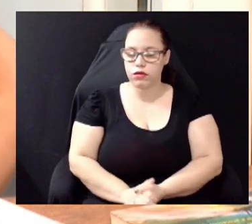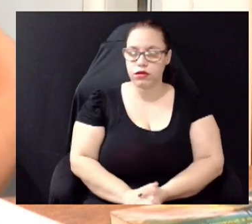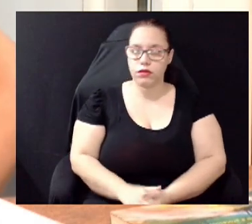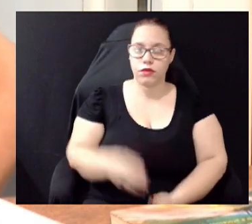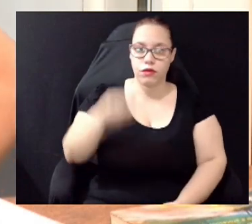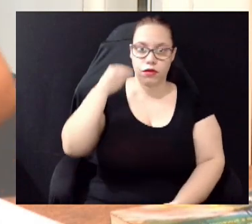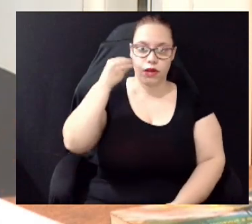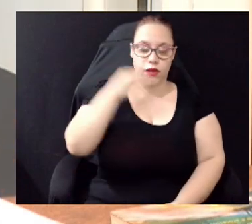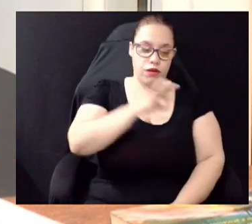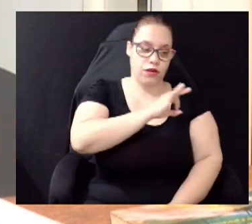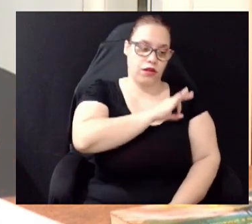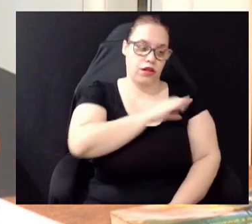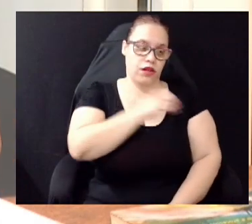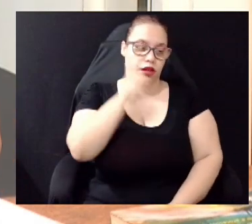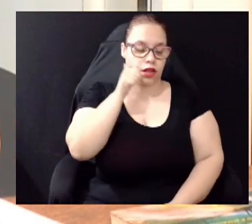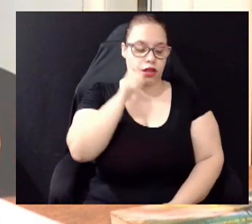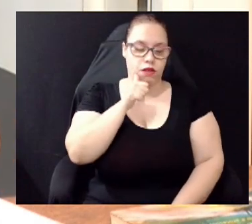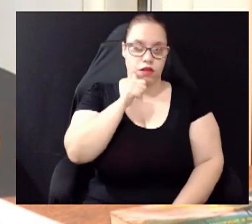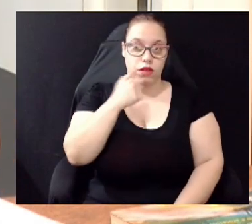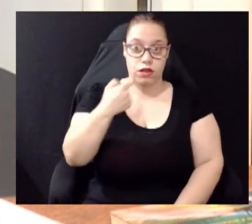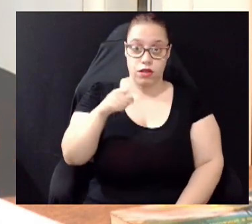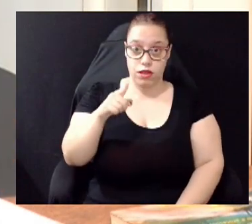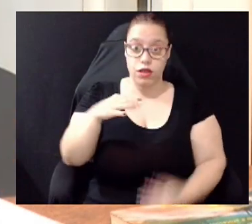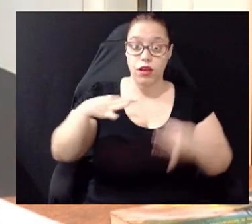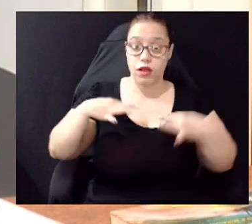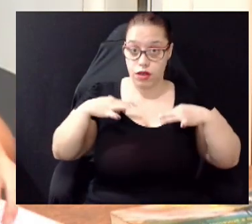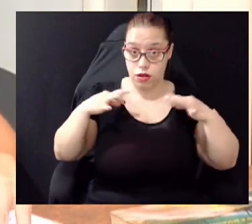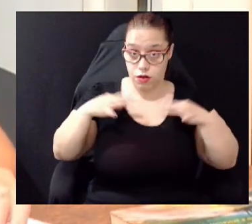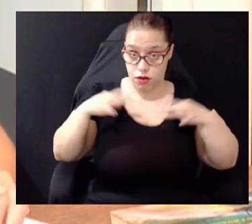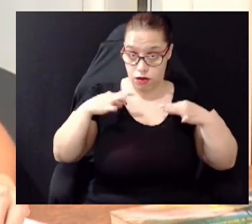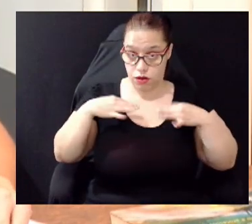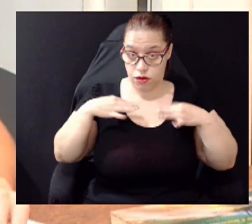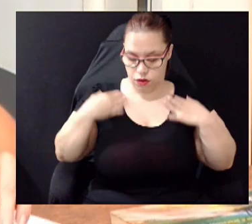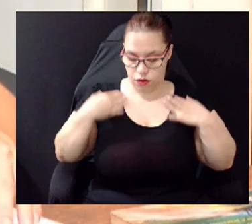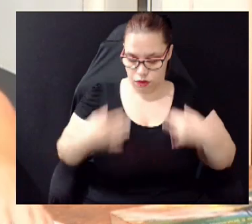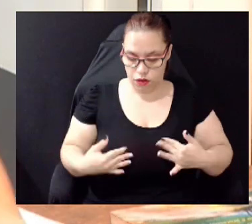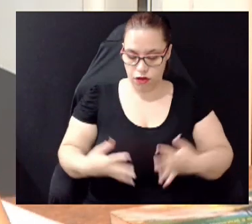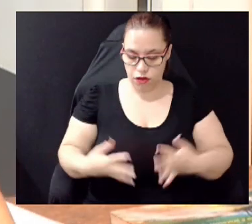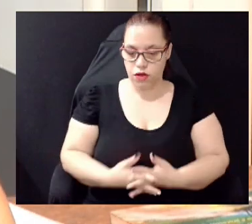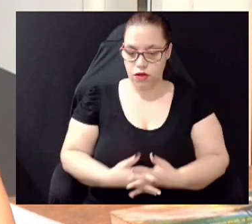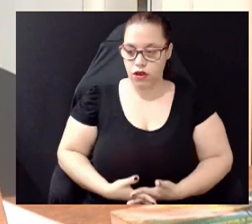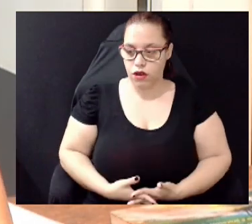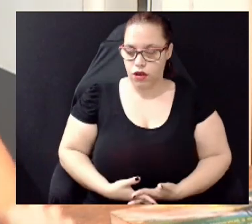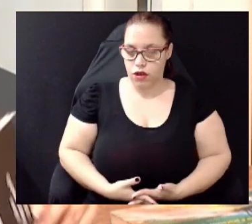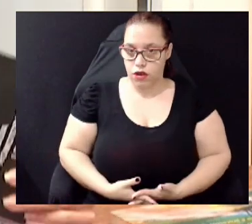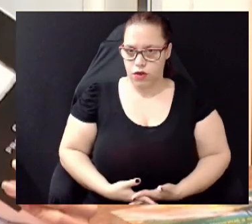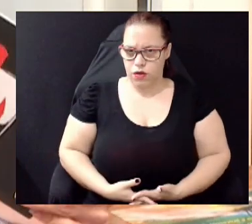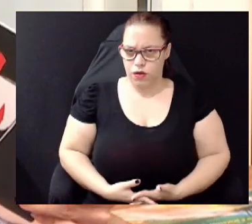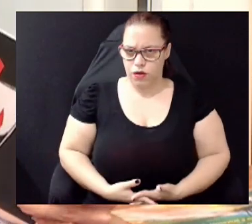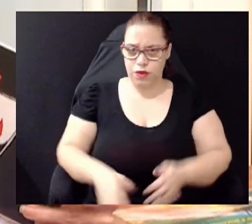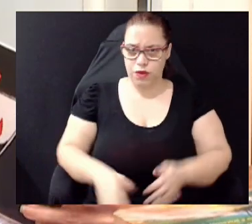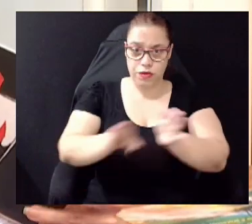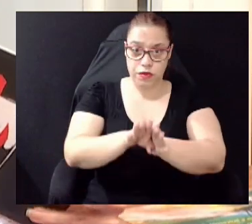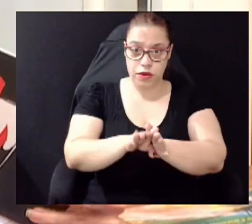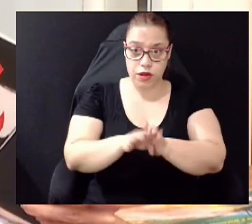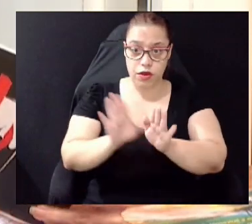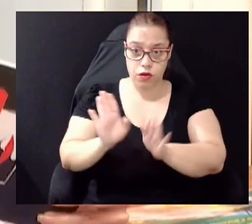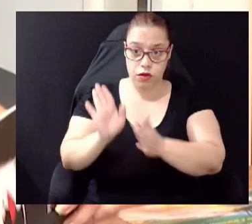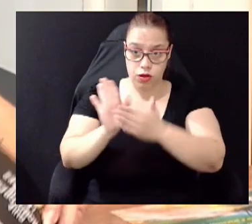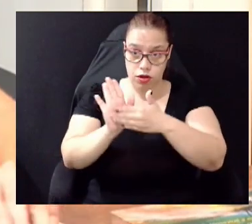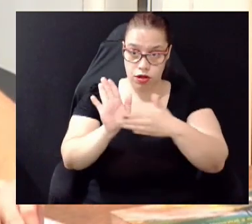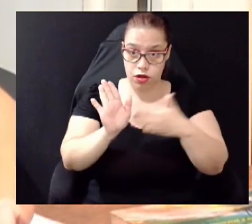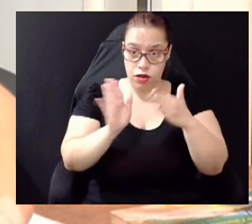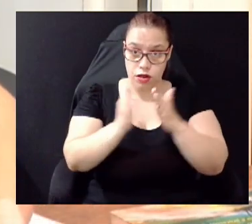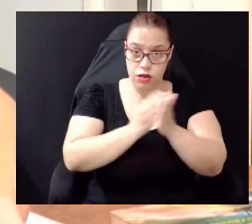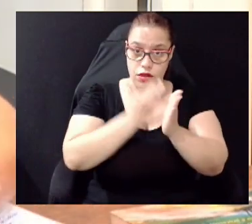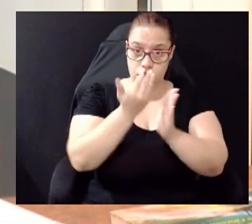Mulher, de ir com a camiseta, né, que a gente tem uma camiseta de promotora legal popular, chegar lá com o nosso livrinho na mão, porque é